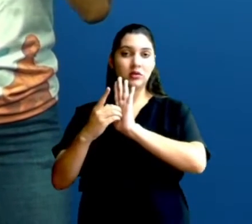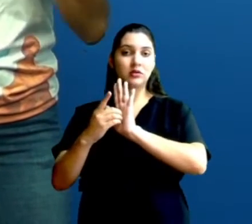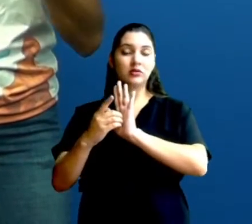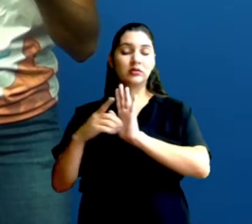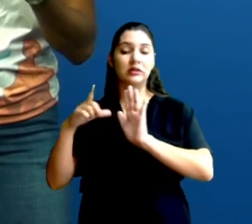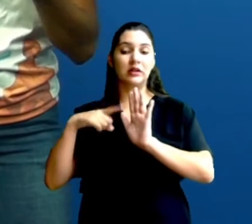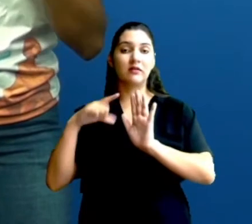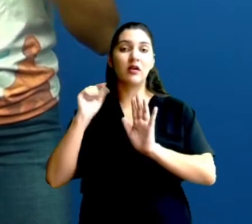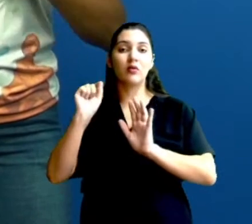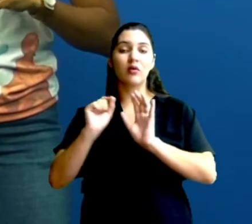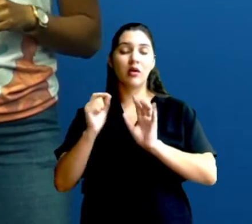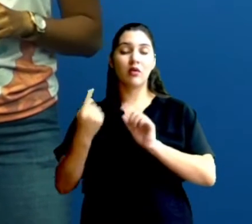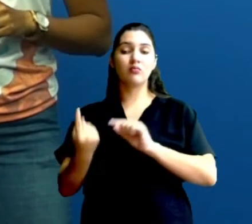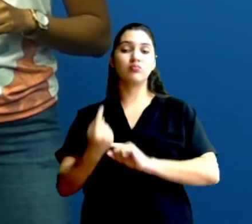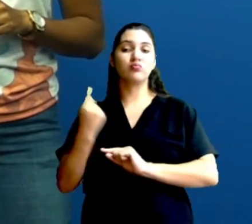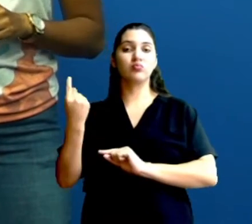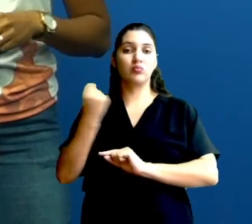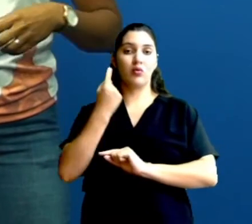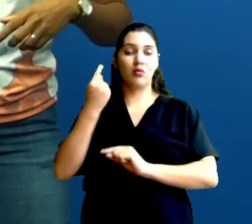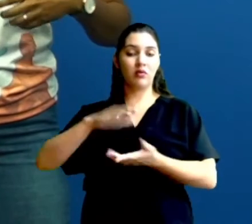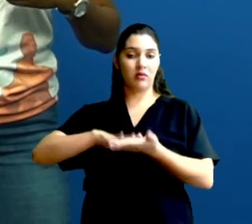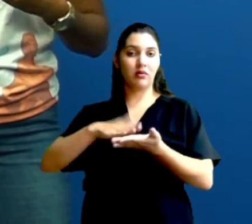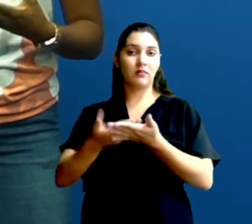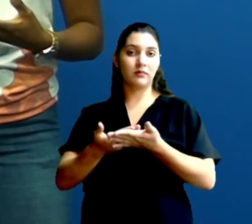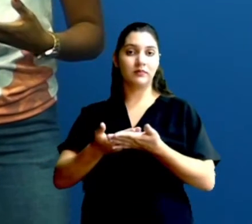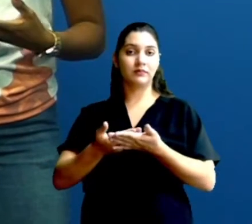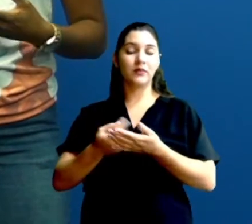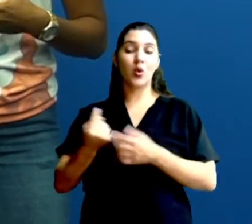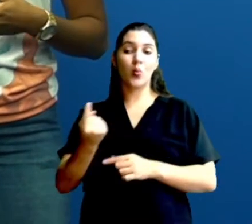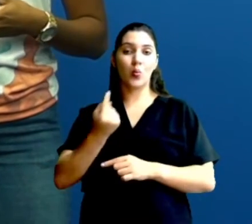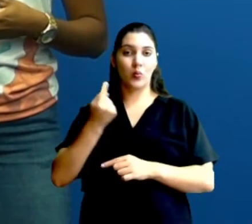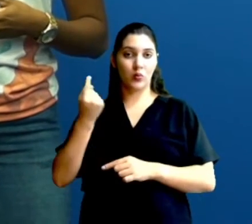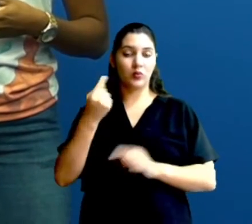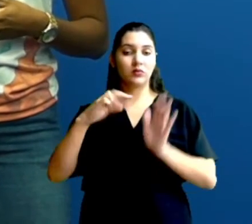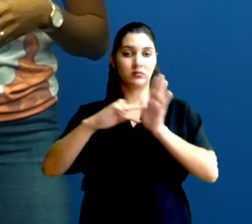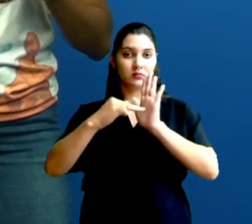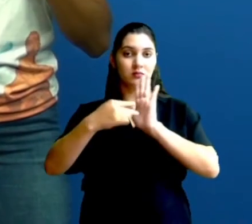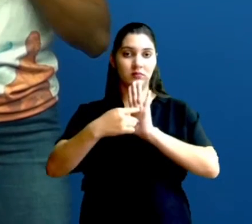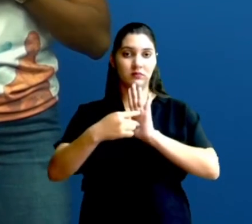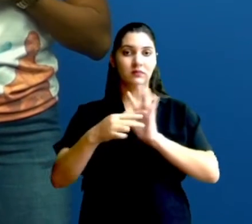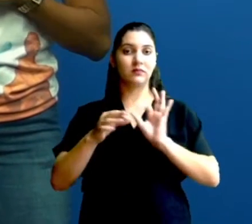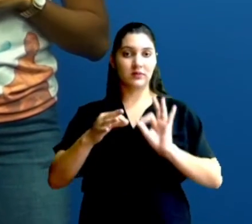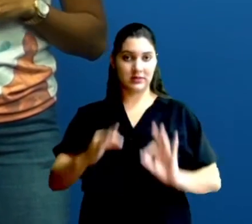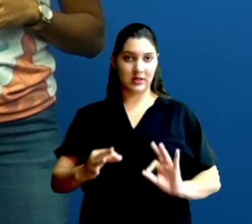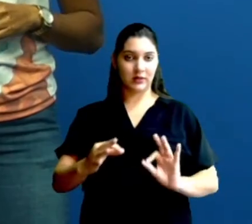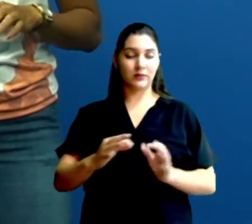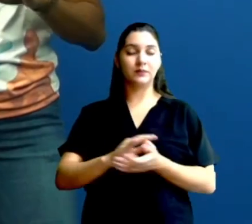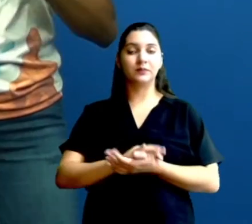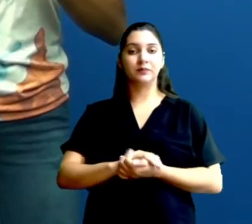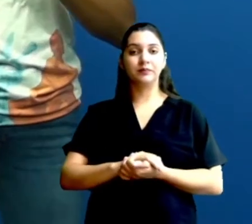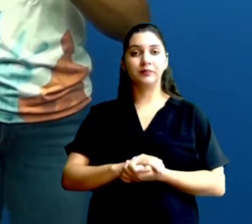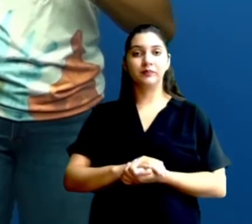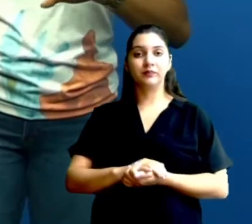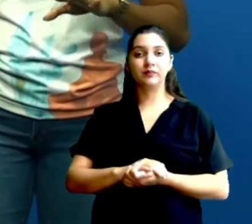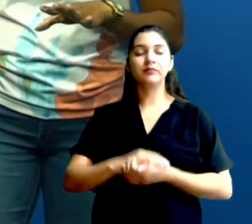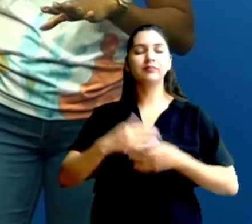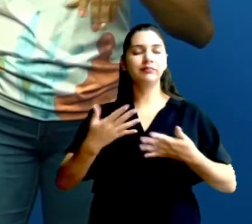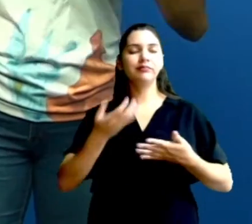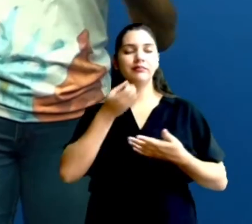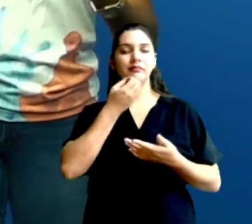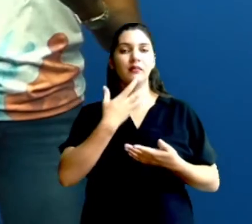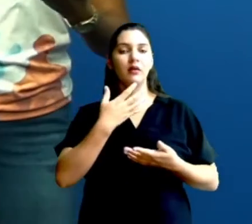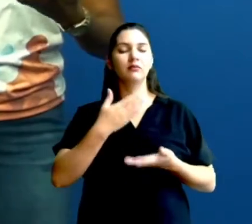uma única interpretação, um único significado, certinho?